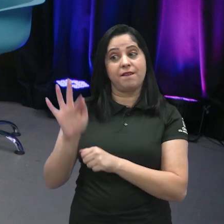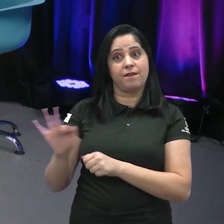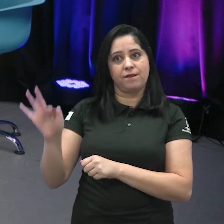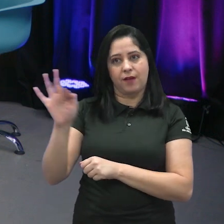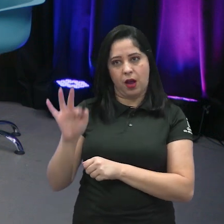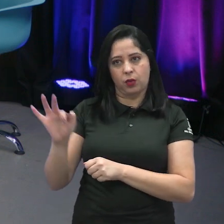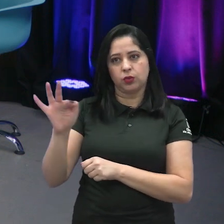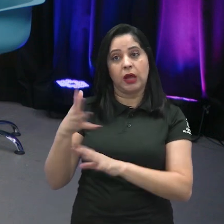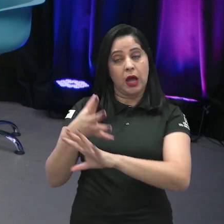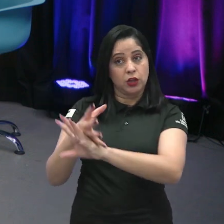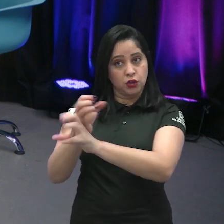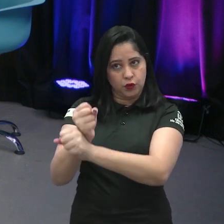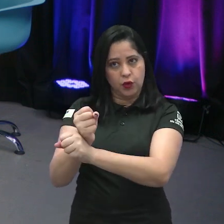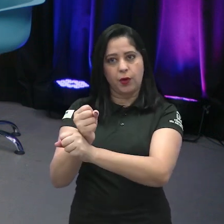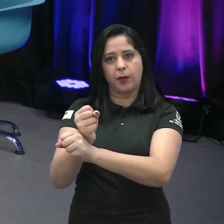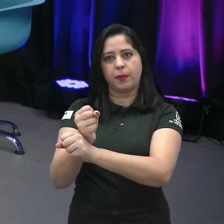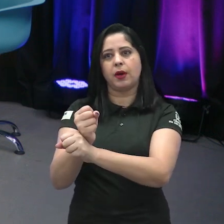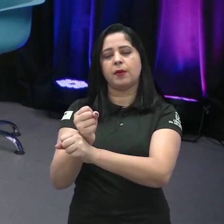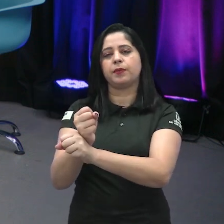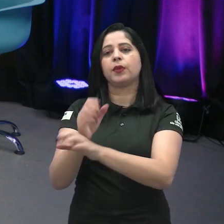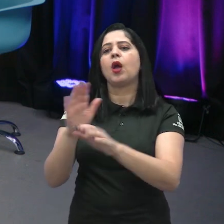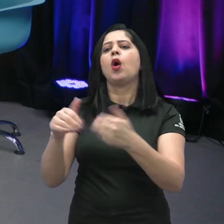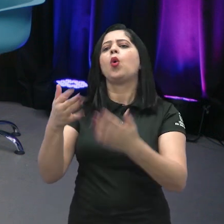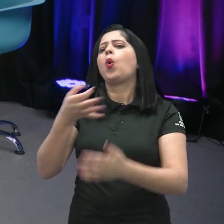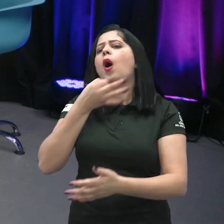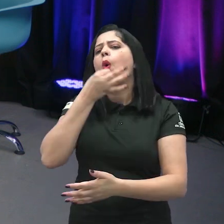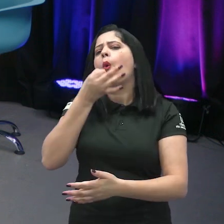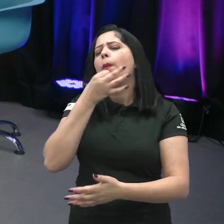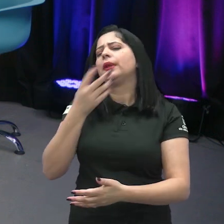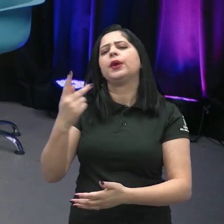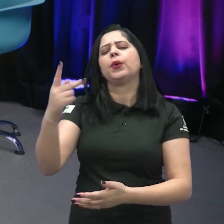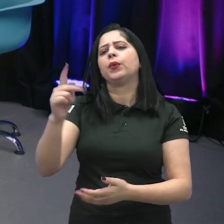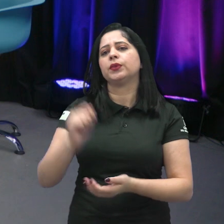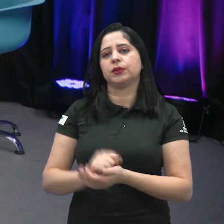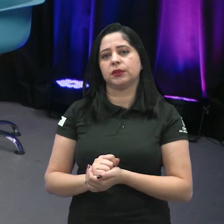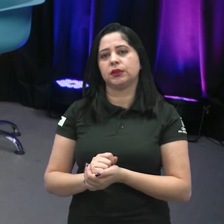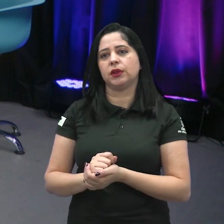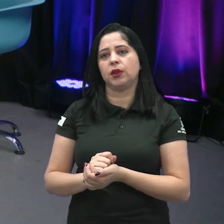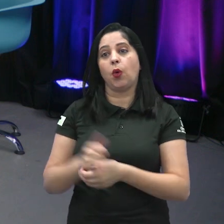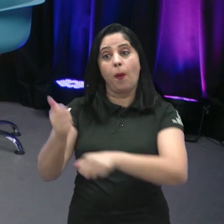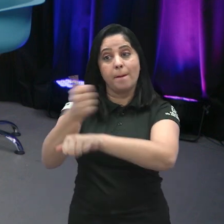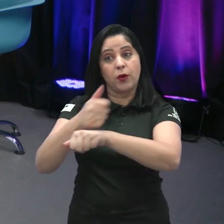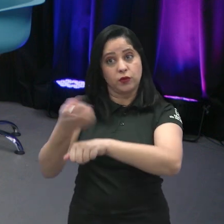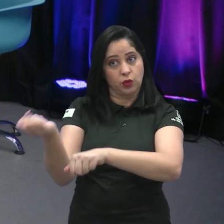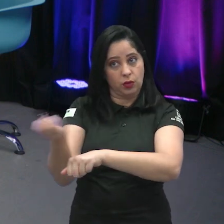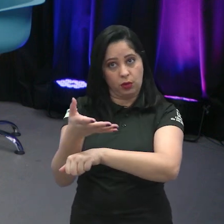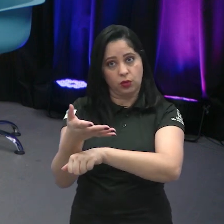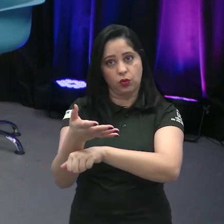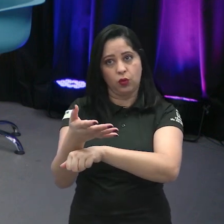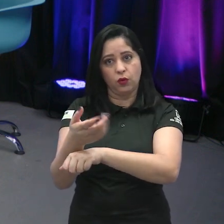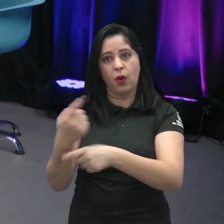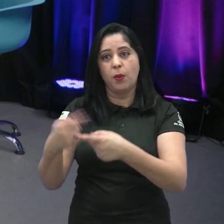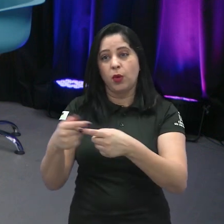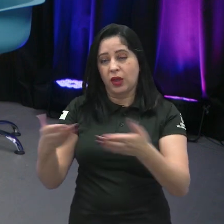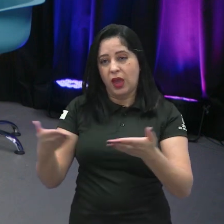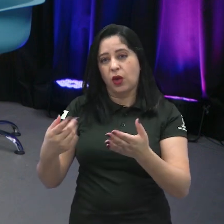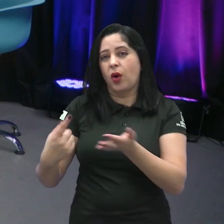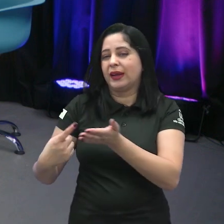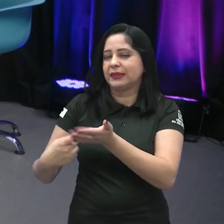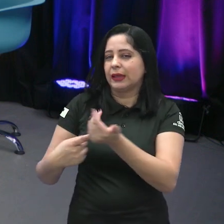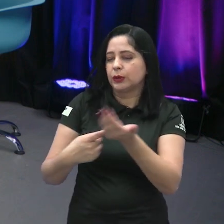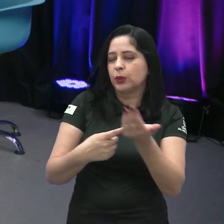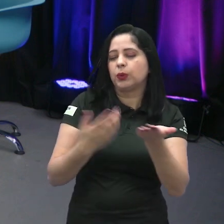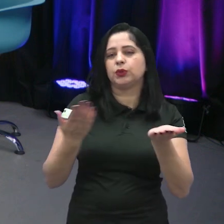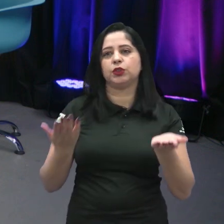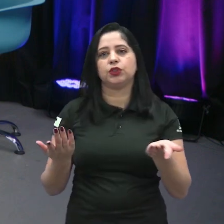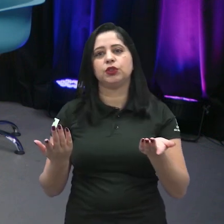professor de educação física dentro da faculdade que já acompanhou várias gerações aí de profissionais. Hoje, com a